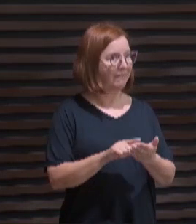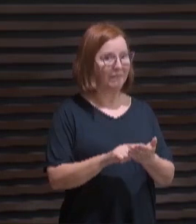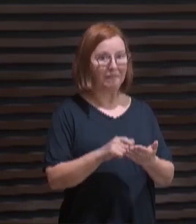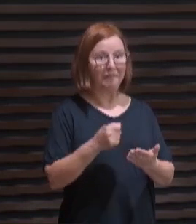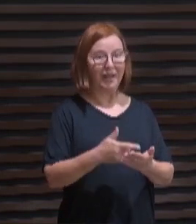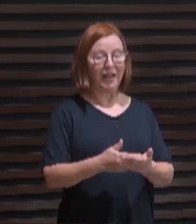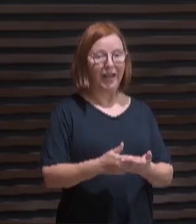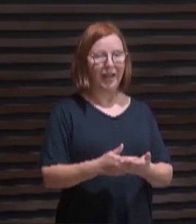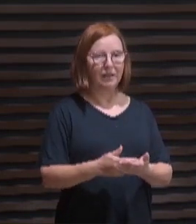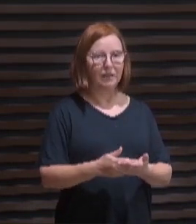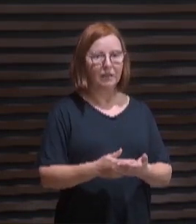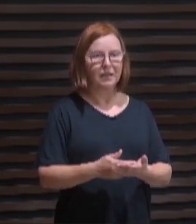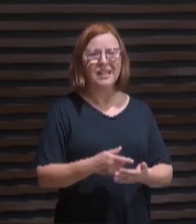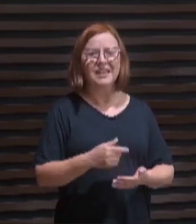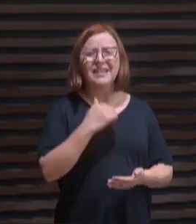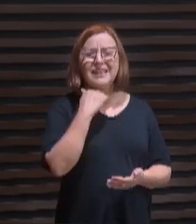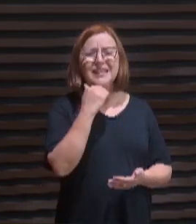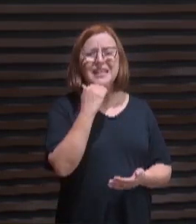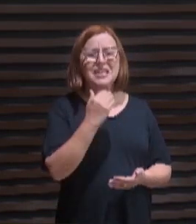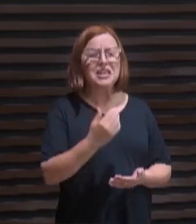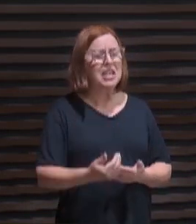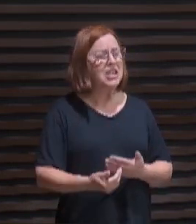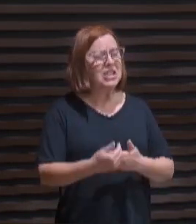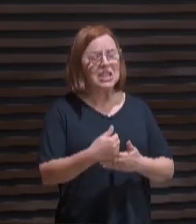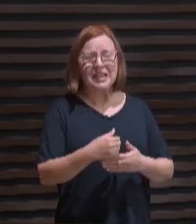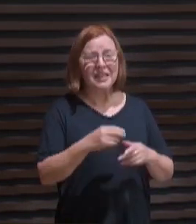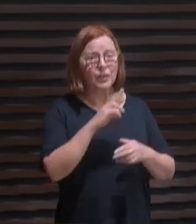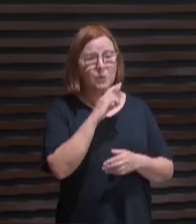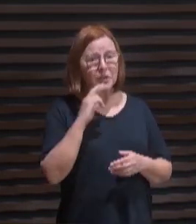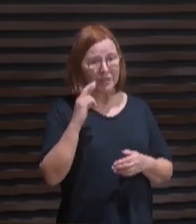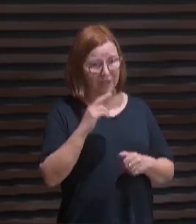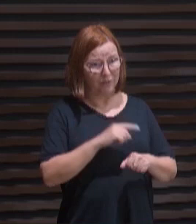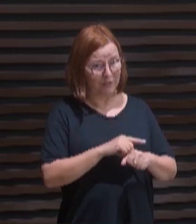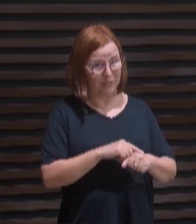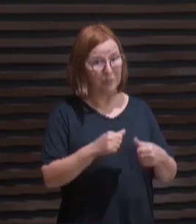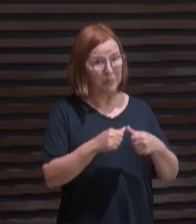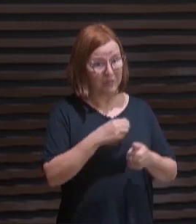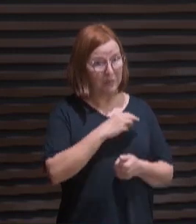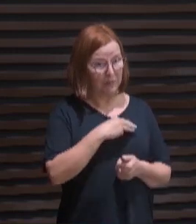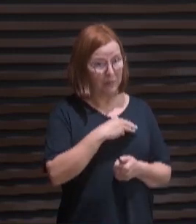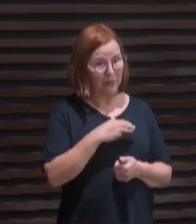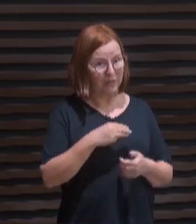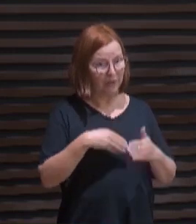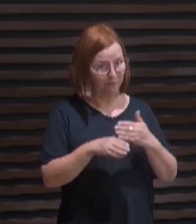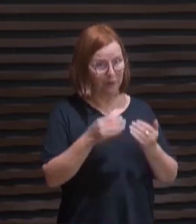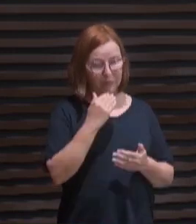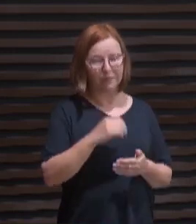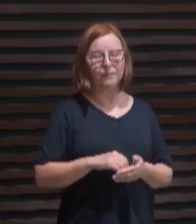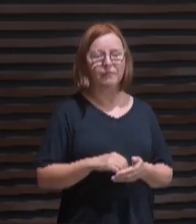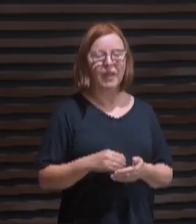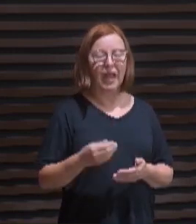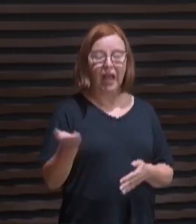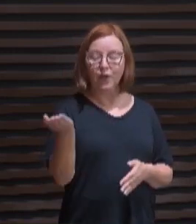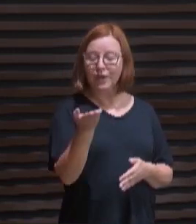Ninguém entrou no restaurante nesse período todo. Aí o garçom veio e disse: a